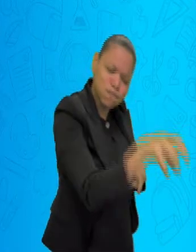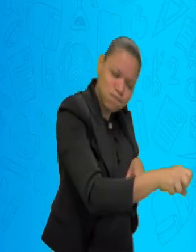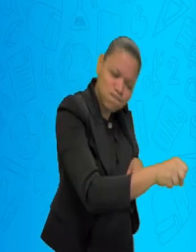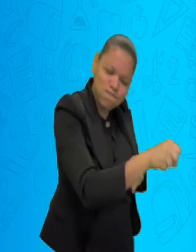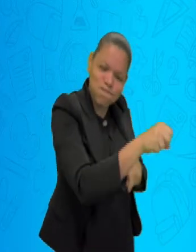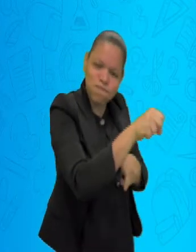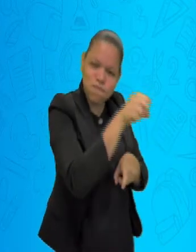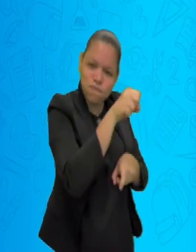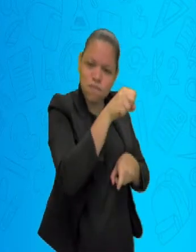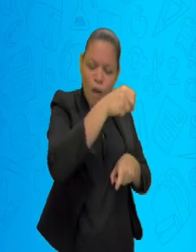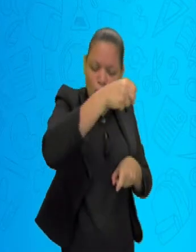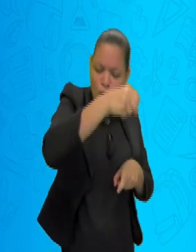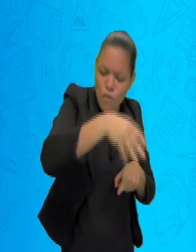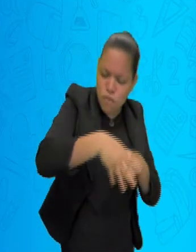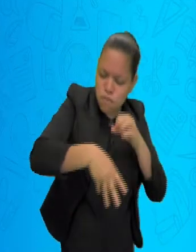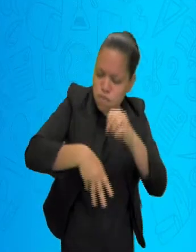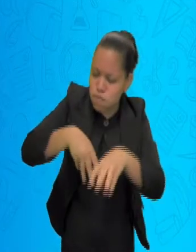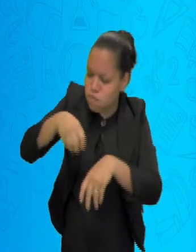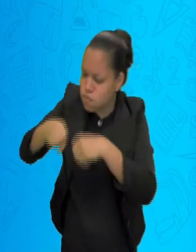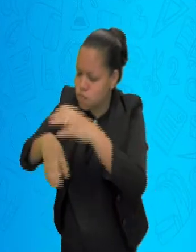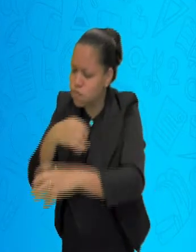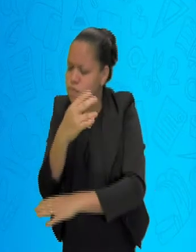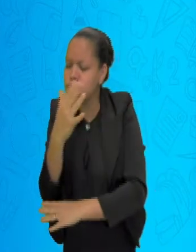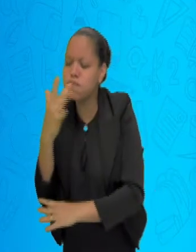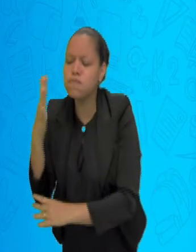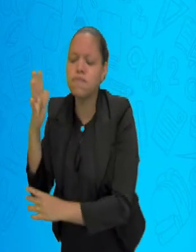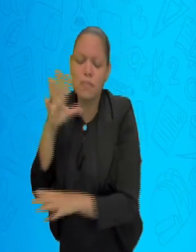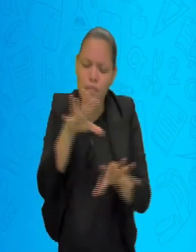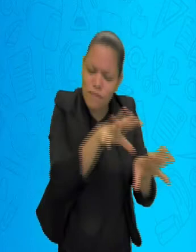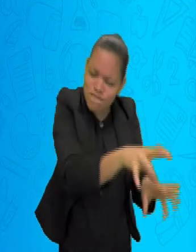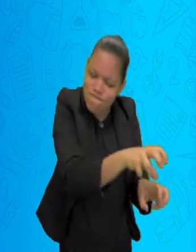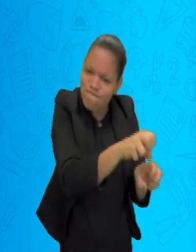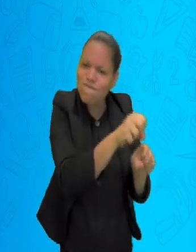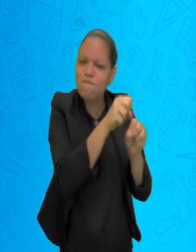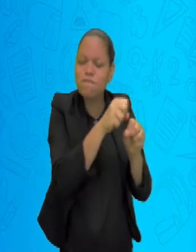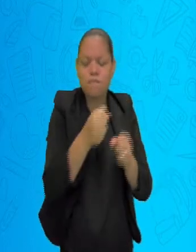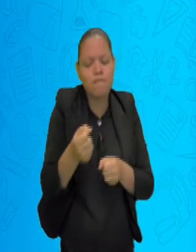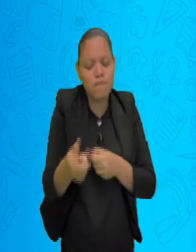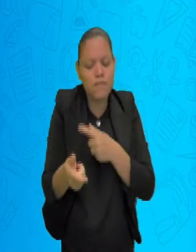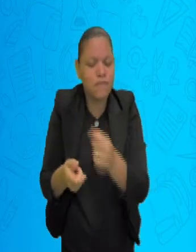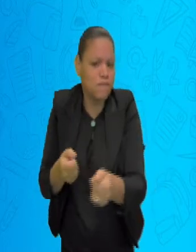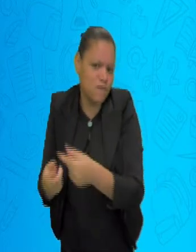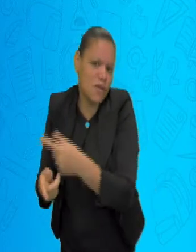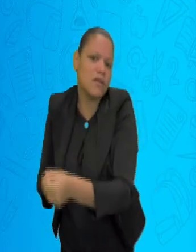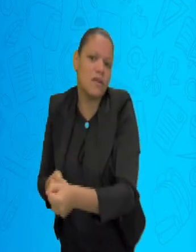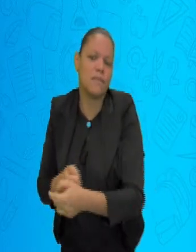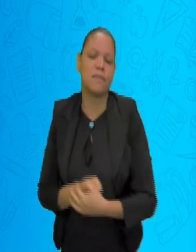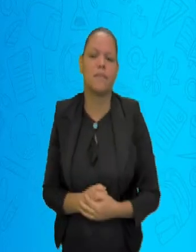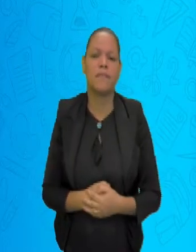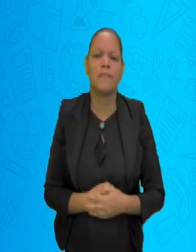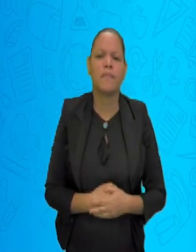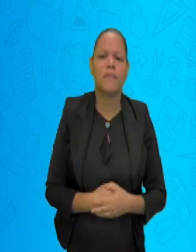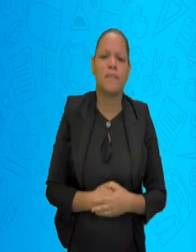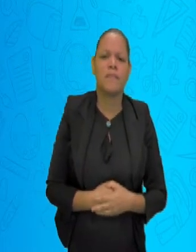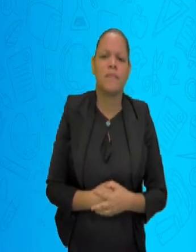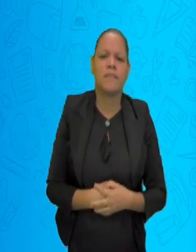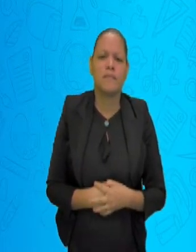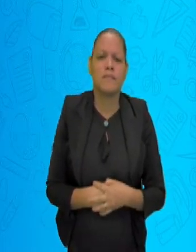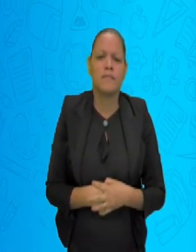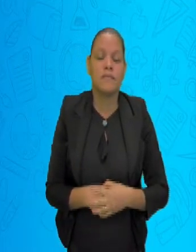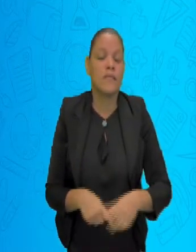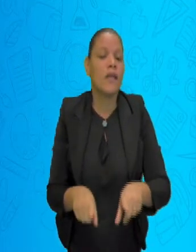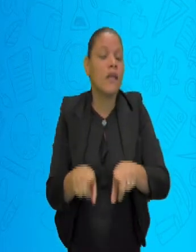plantio de plantações e também de hortaliças. Nós temos também a pecuária, que faz parte